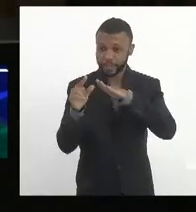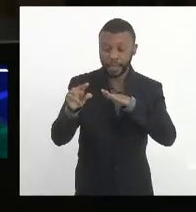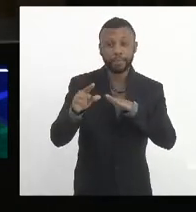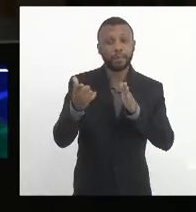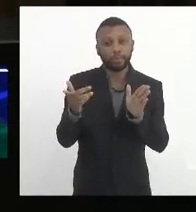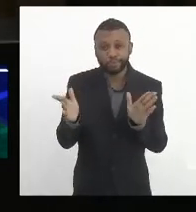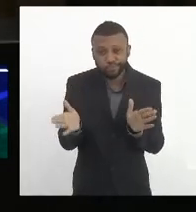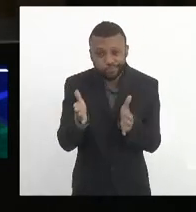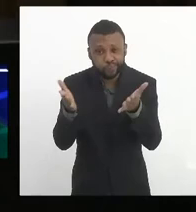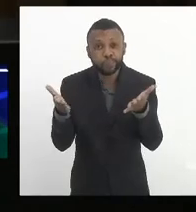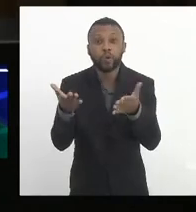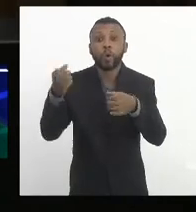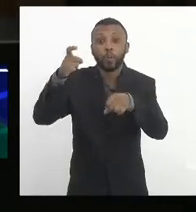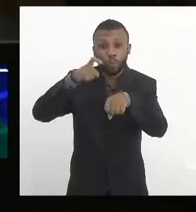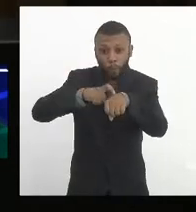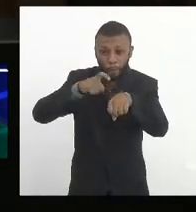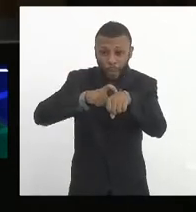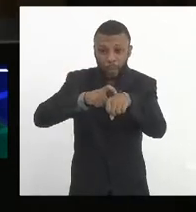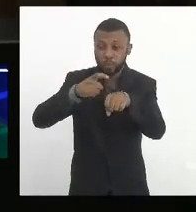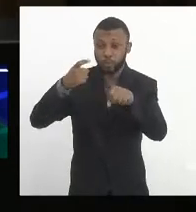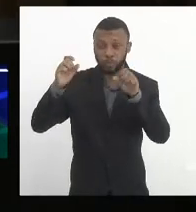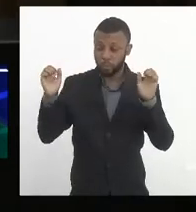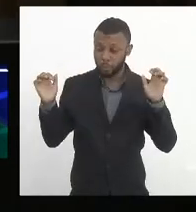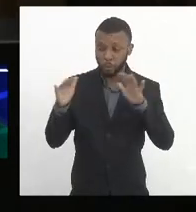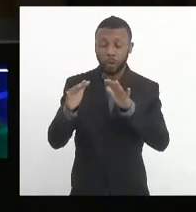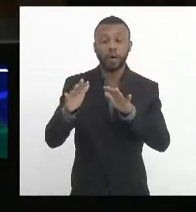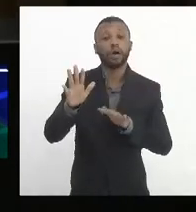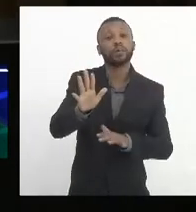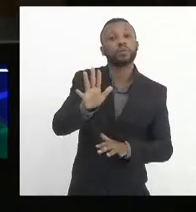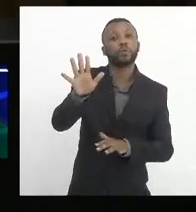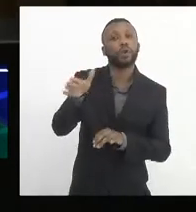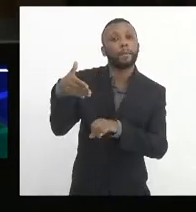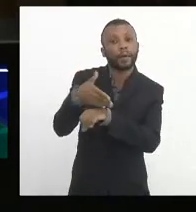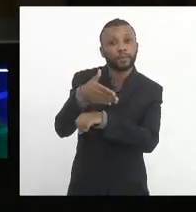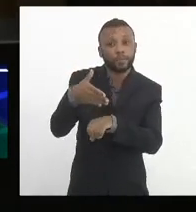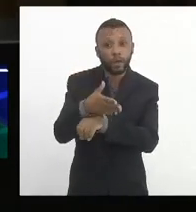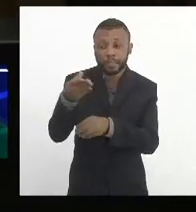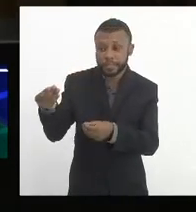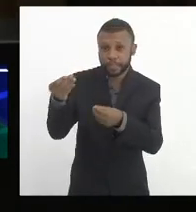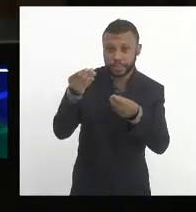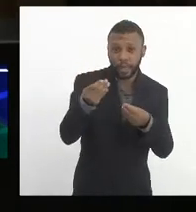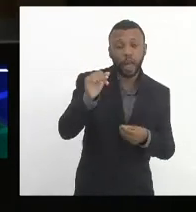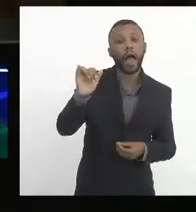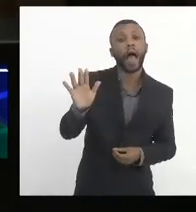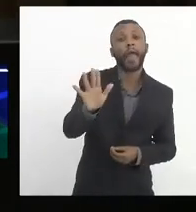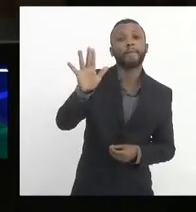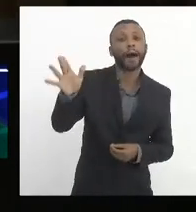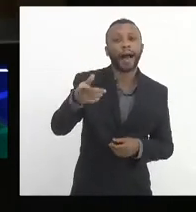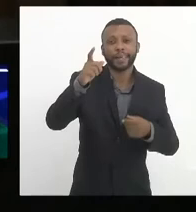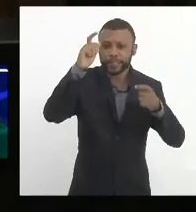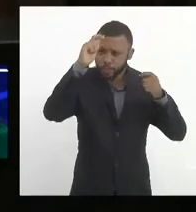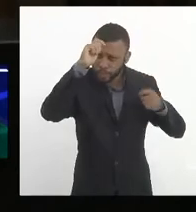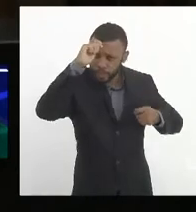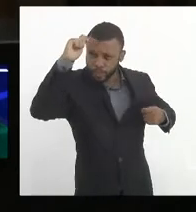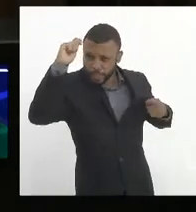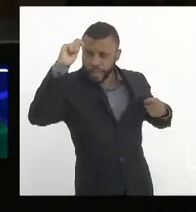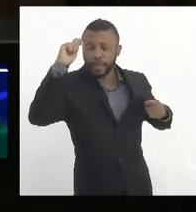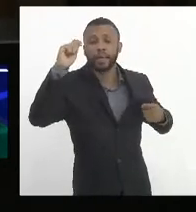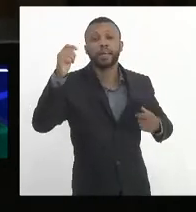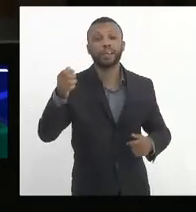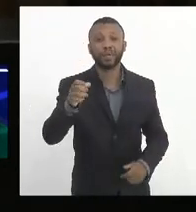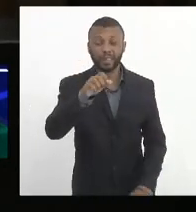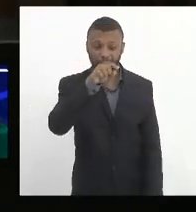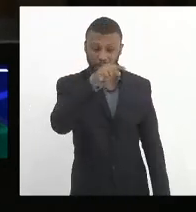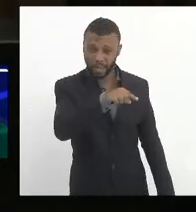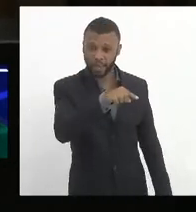invocadas no encontro que o Lula participou entregaram para ele uma imagem de Zé Pilintra e o Alan dos